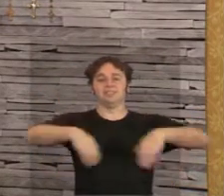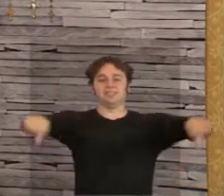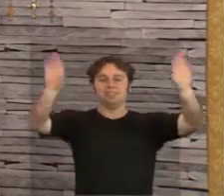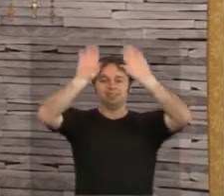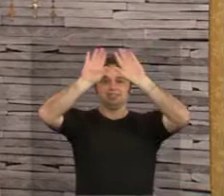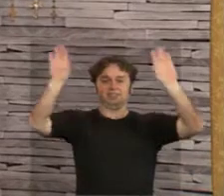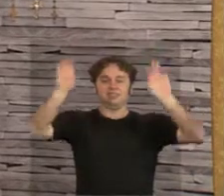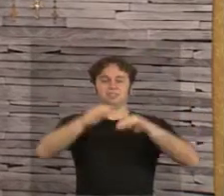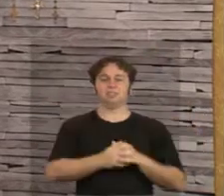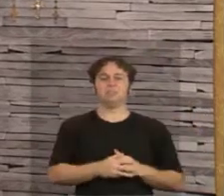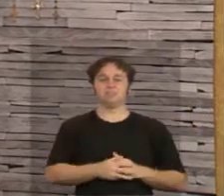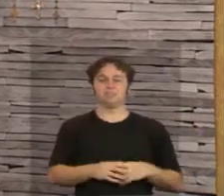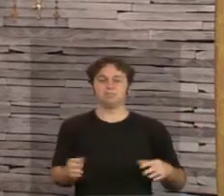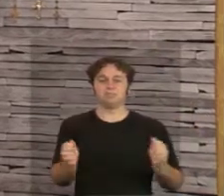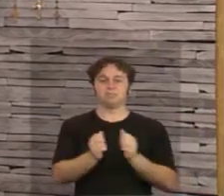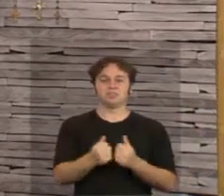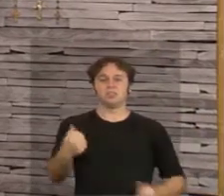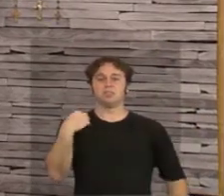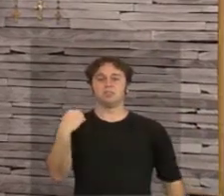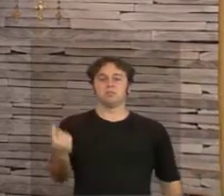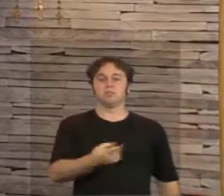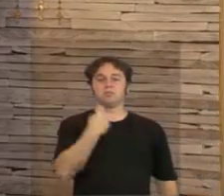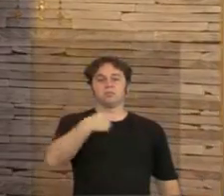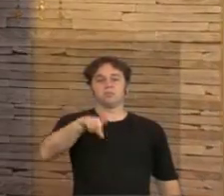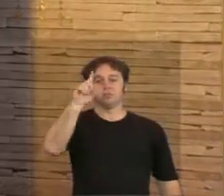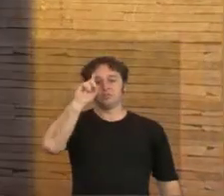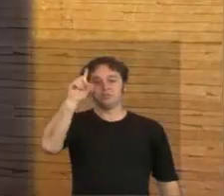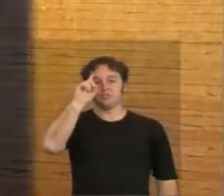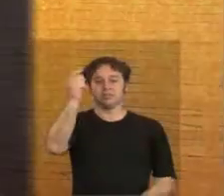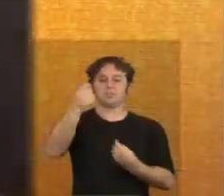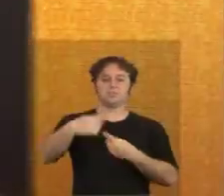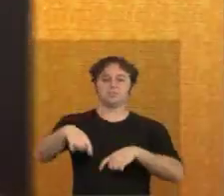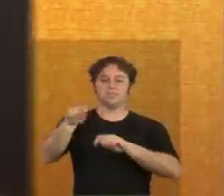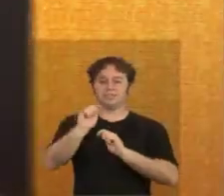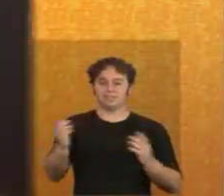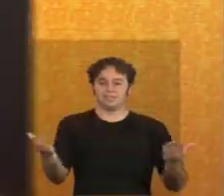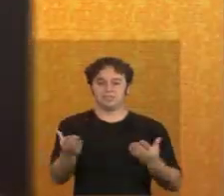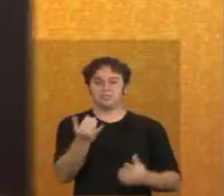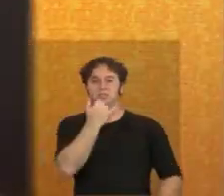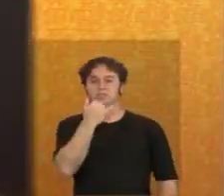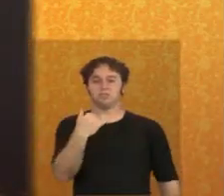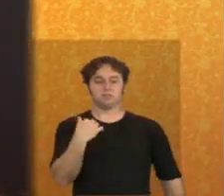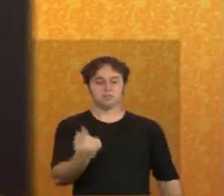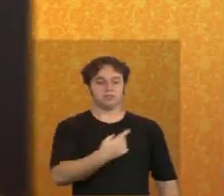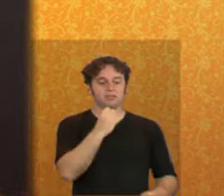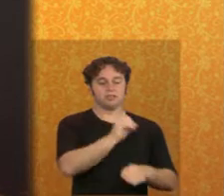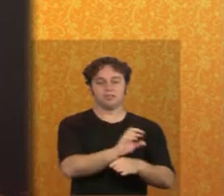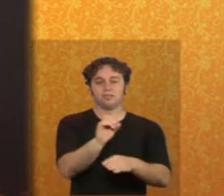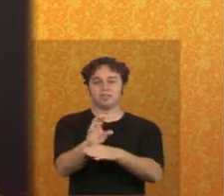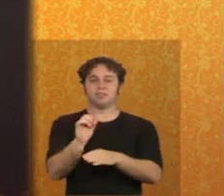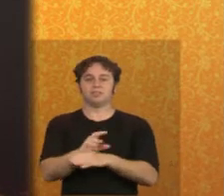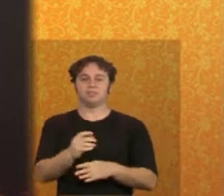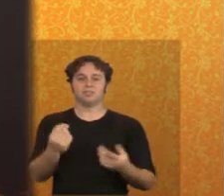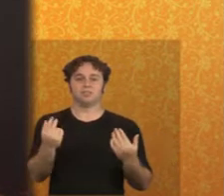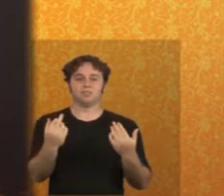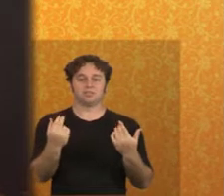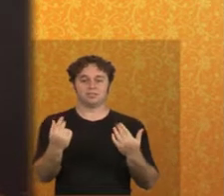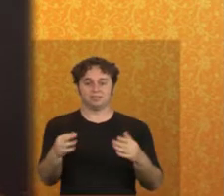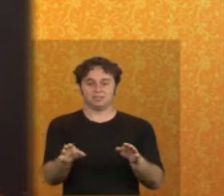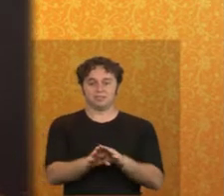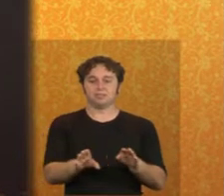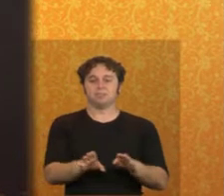vontade, assim na terra como no céu. O pão nosso de cada dia nos dai hoje, perdoai as